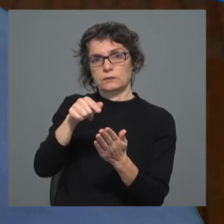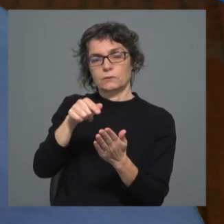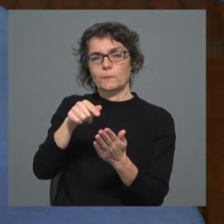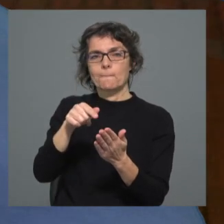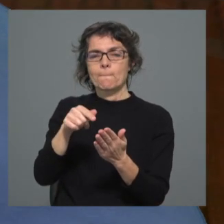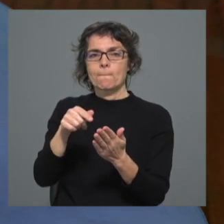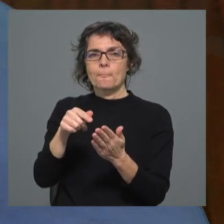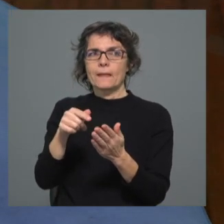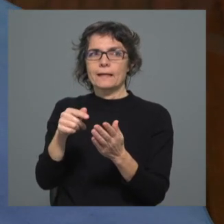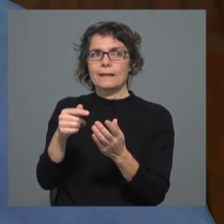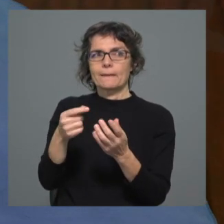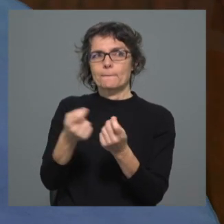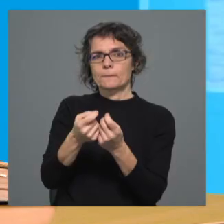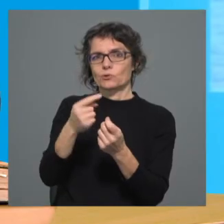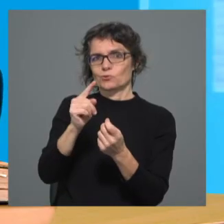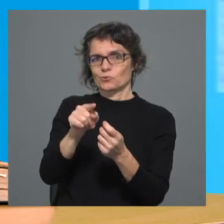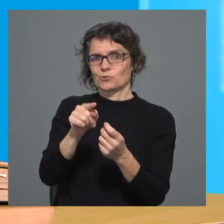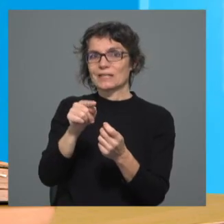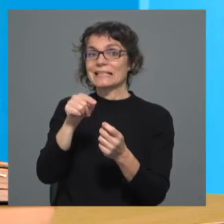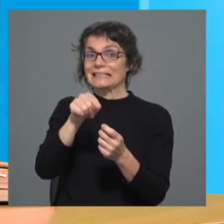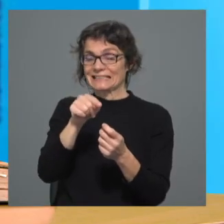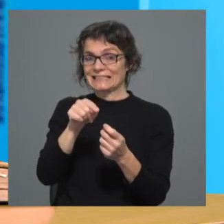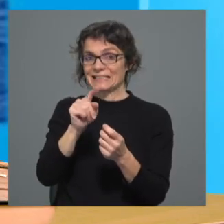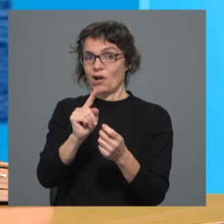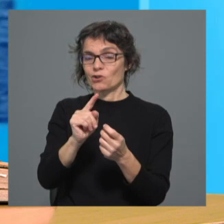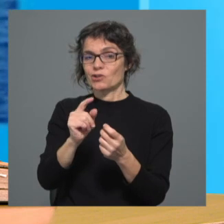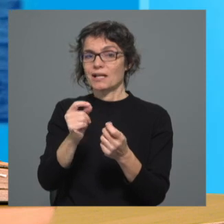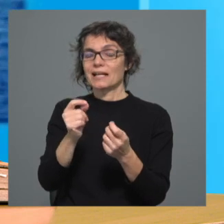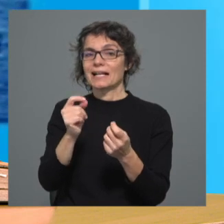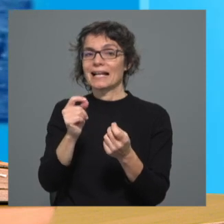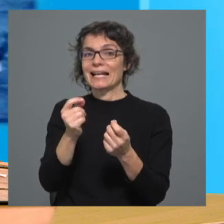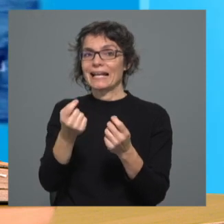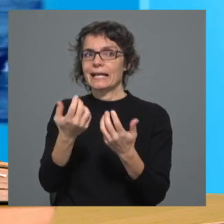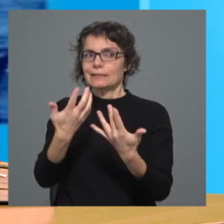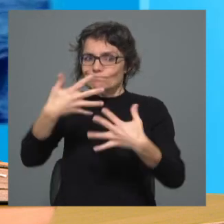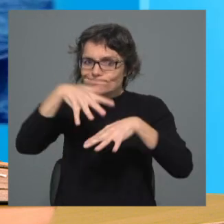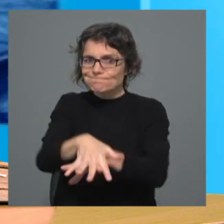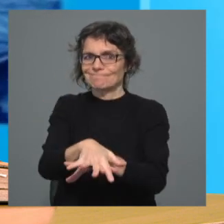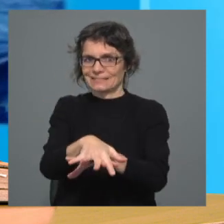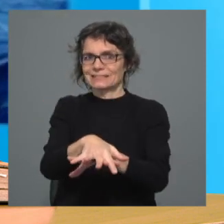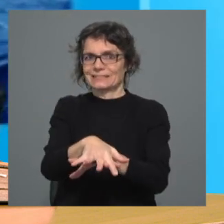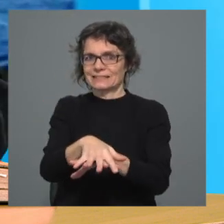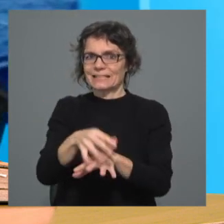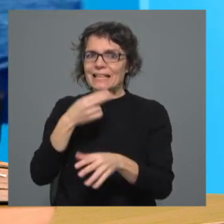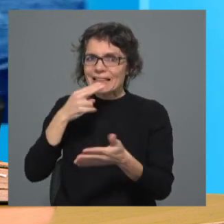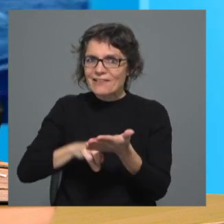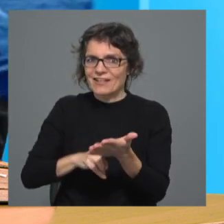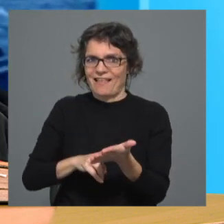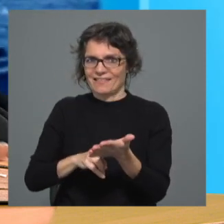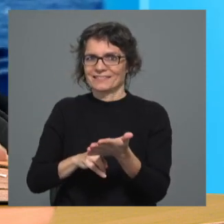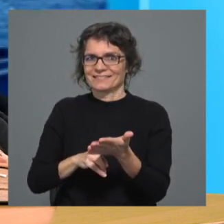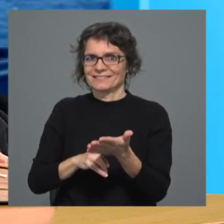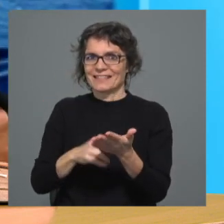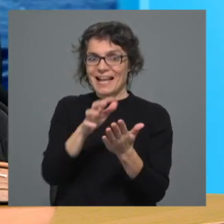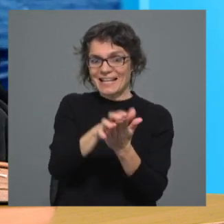primeira e a segunda leitura. Esta é exatamente uma proximidade intrínseca. A liturgia... Fala-se